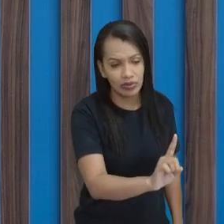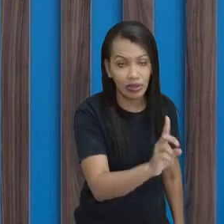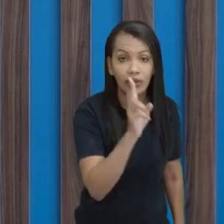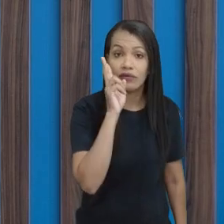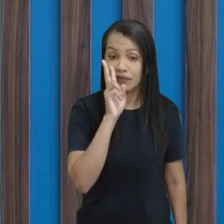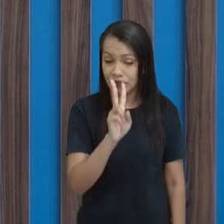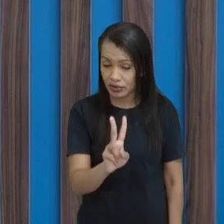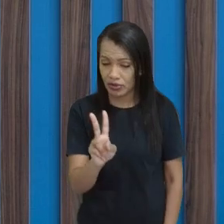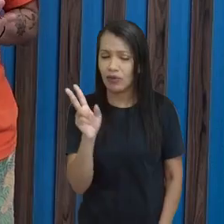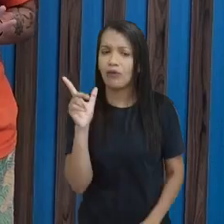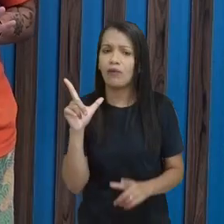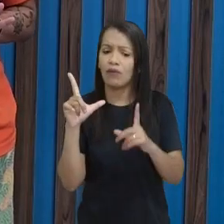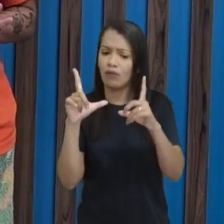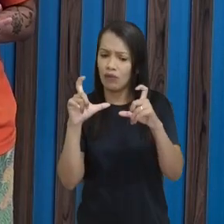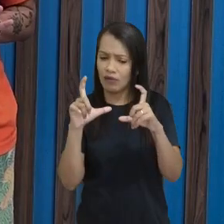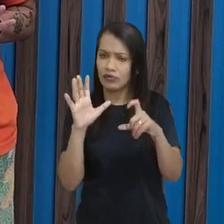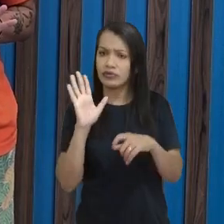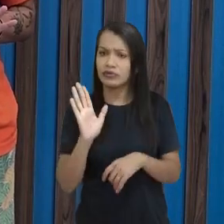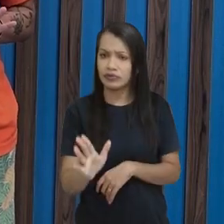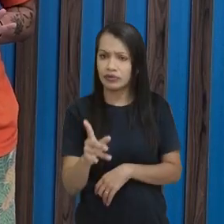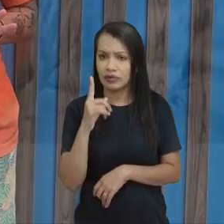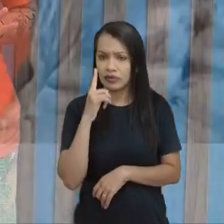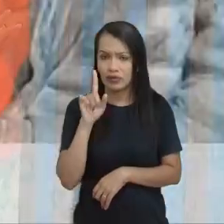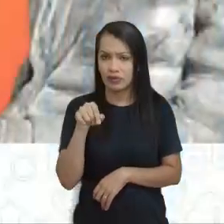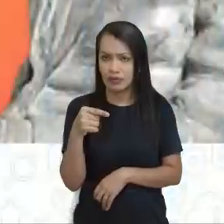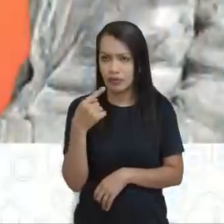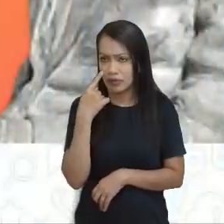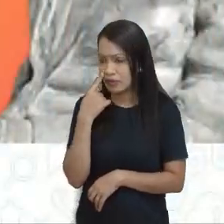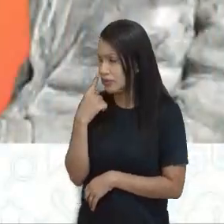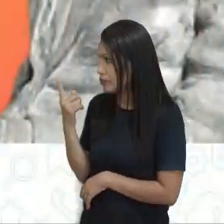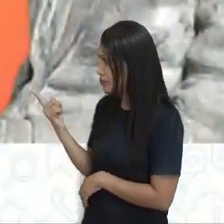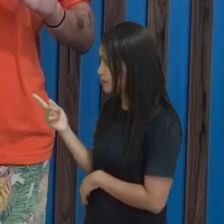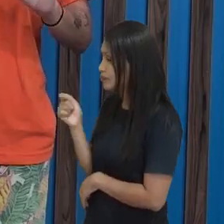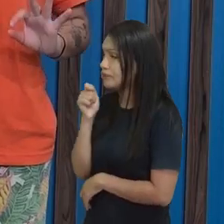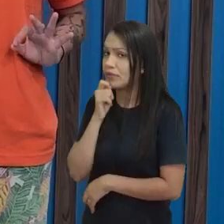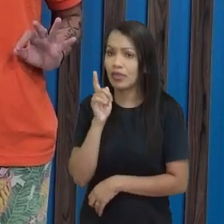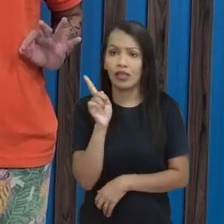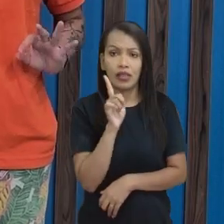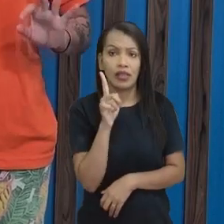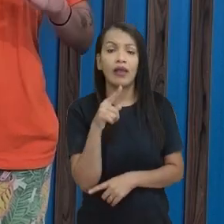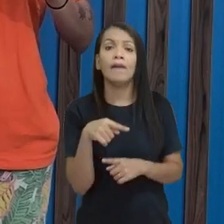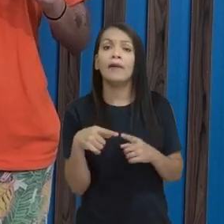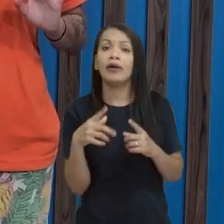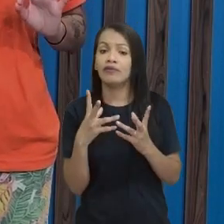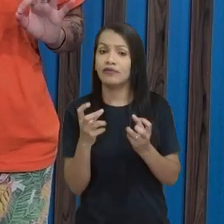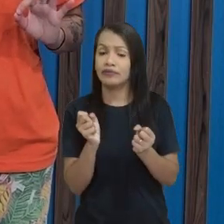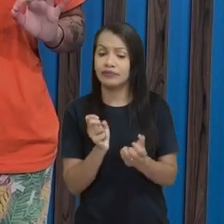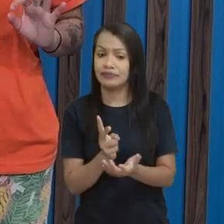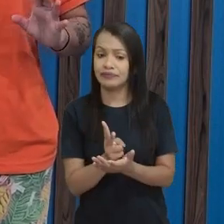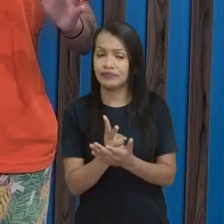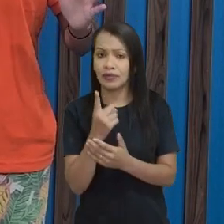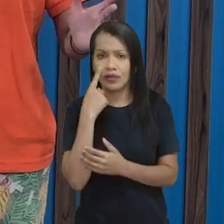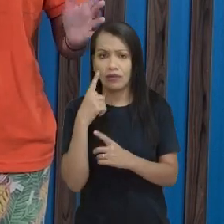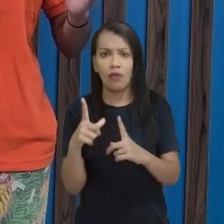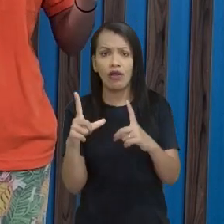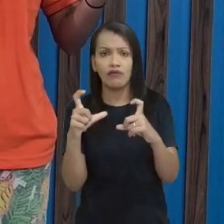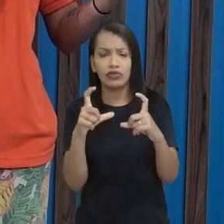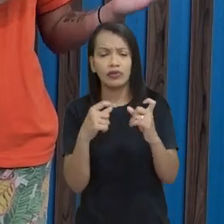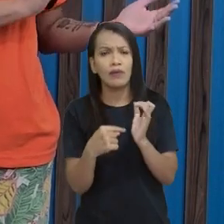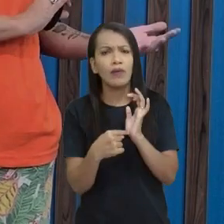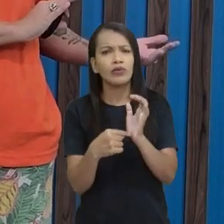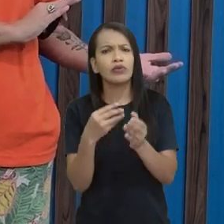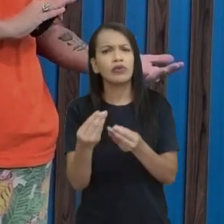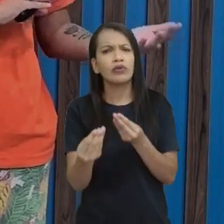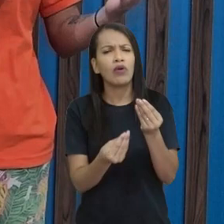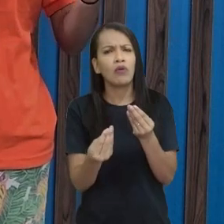uma foto, né? Já, eu acho que a próxima, não, ainda não. Mas vamos embora, a gente vai ver uma foto aqui mostrando como